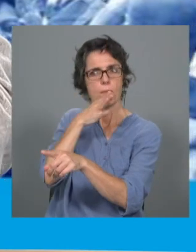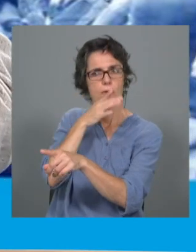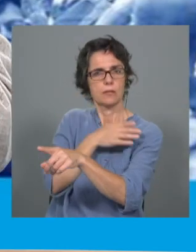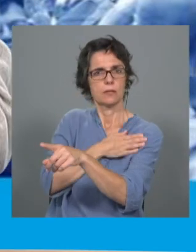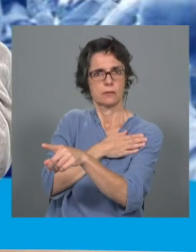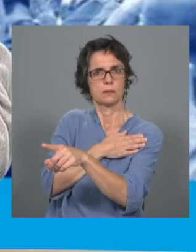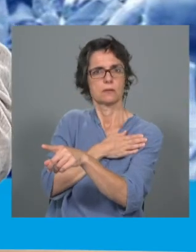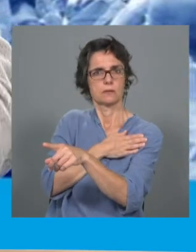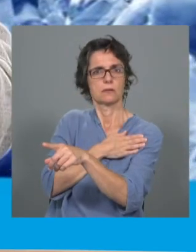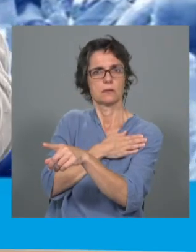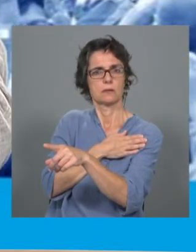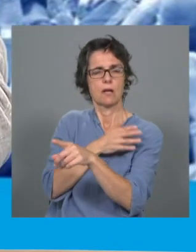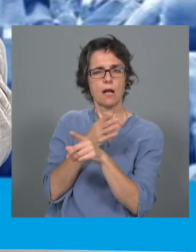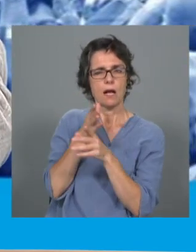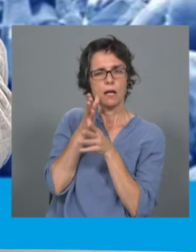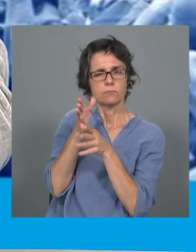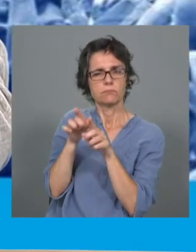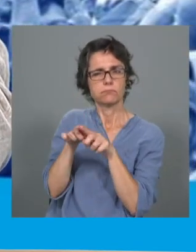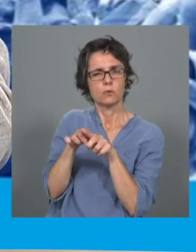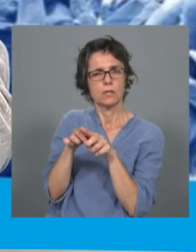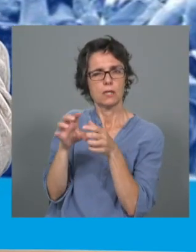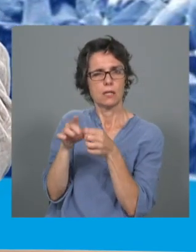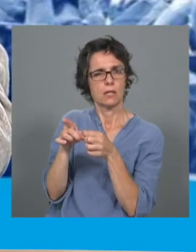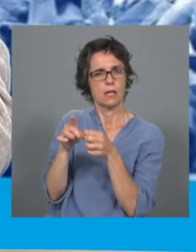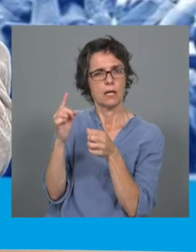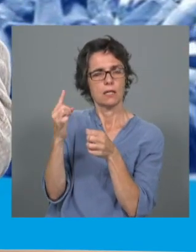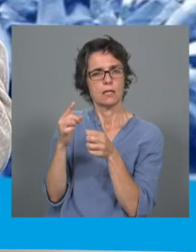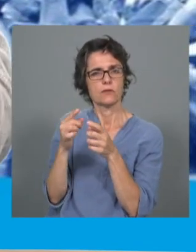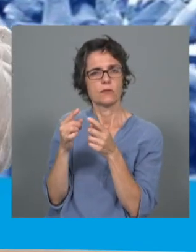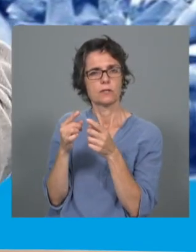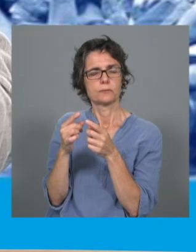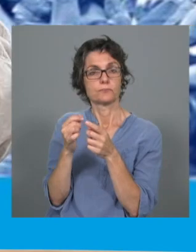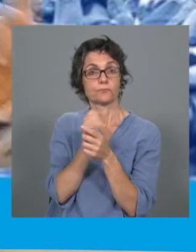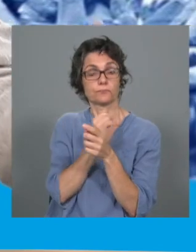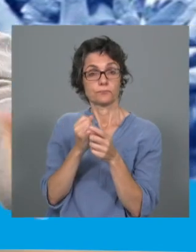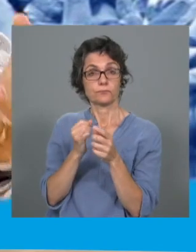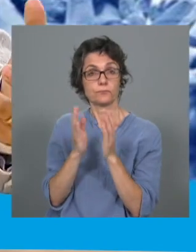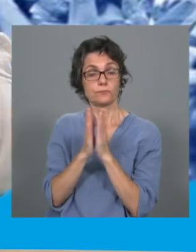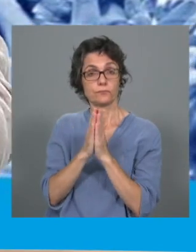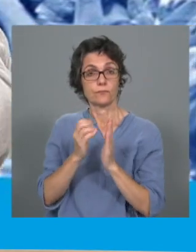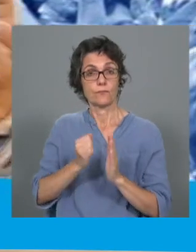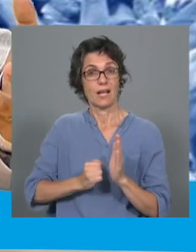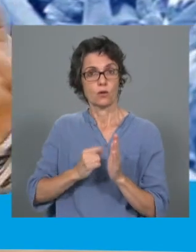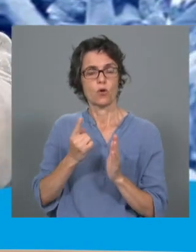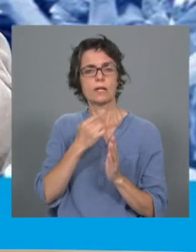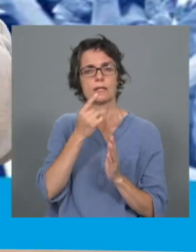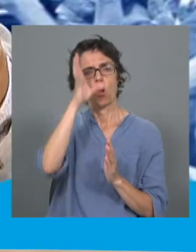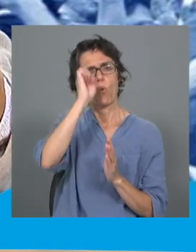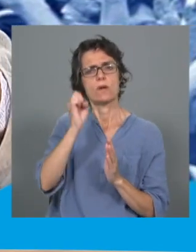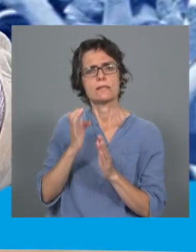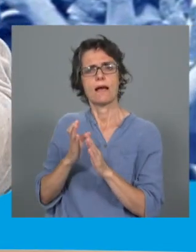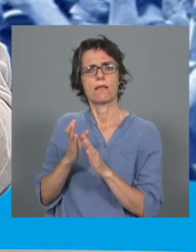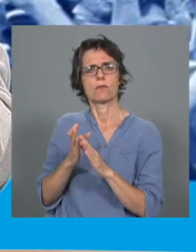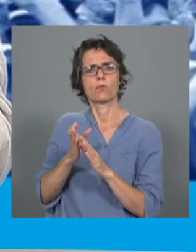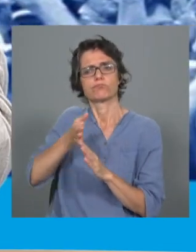pensamento político, que até se identifica com a Igreja Católica noutras questões, que diz que o Estado não deve interferir nestas matérias e que deve